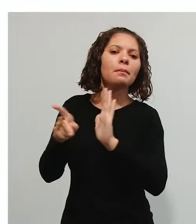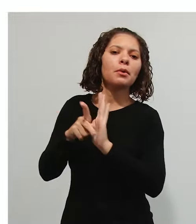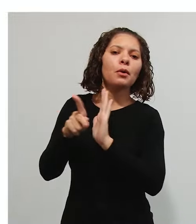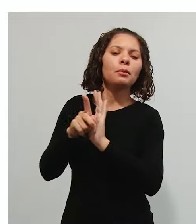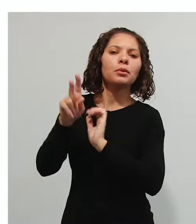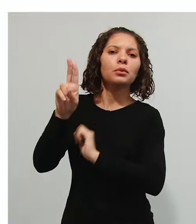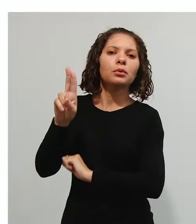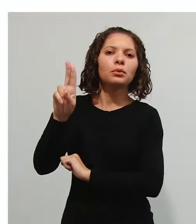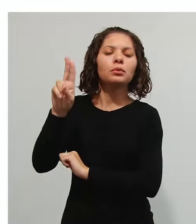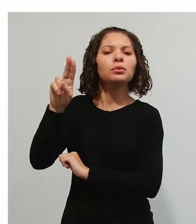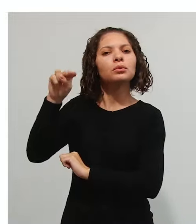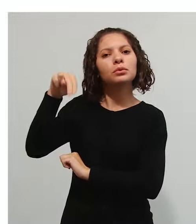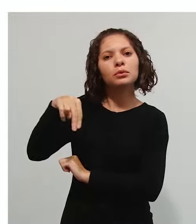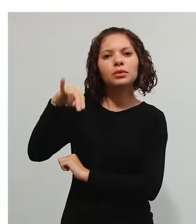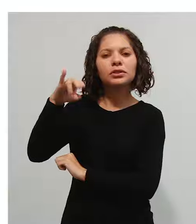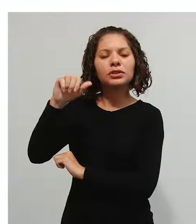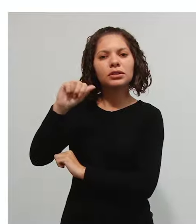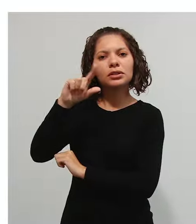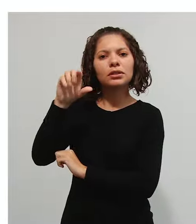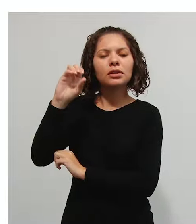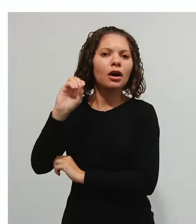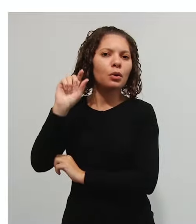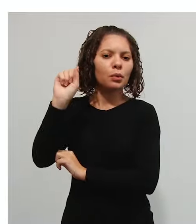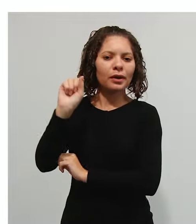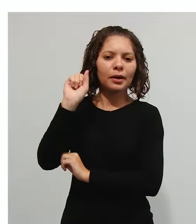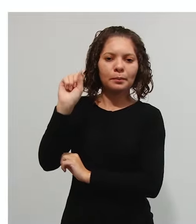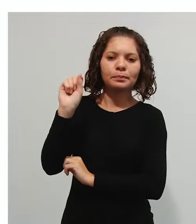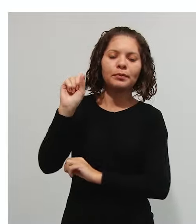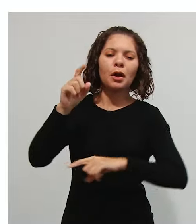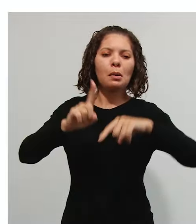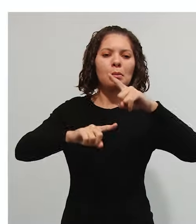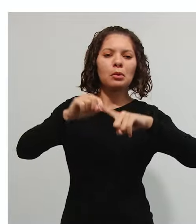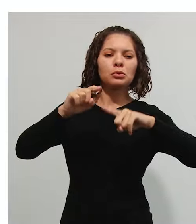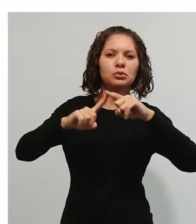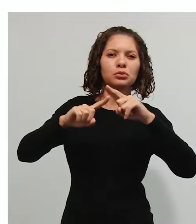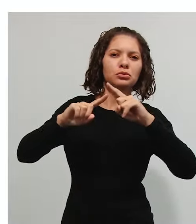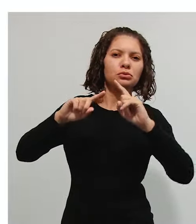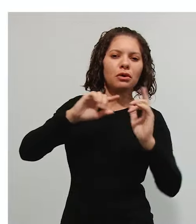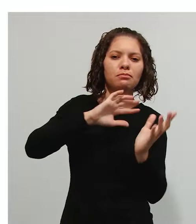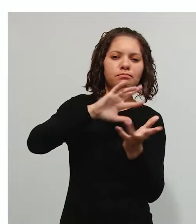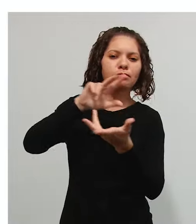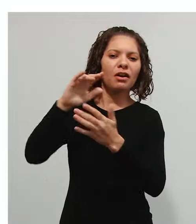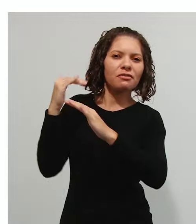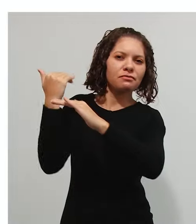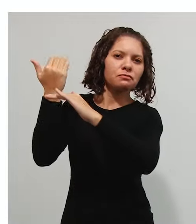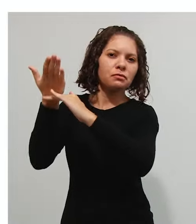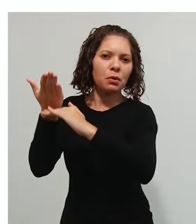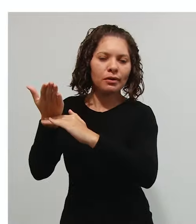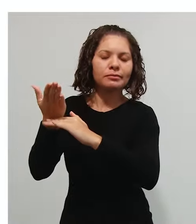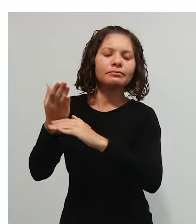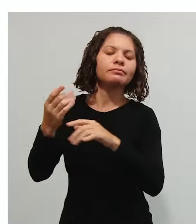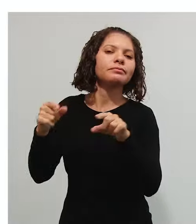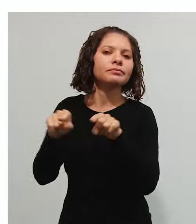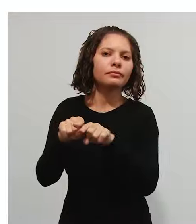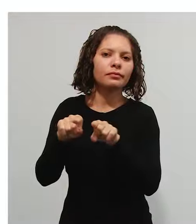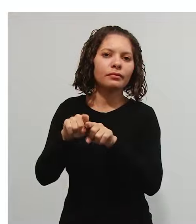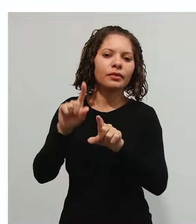o imposto sobre a importação de produtos estrangeiros tá e i a gente tem o imposto